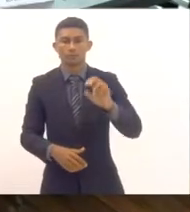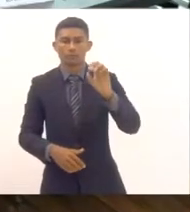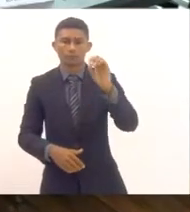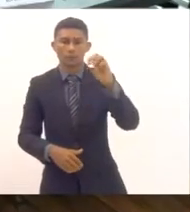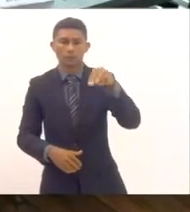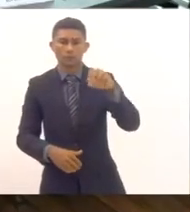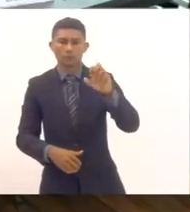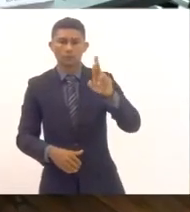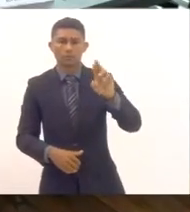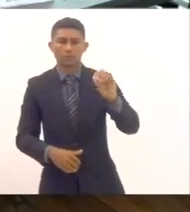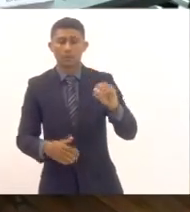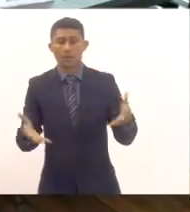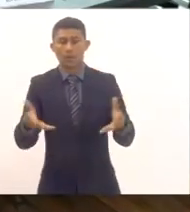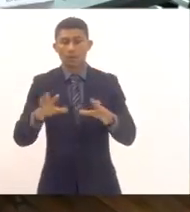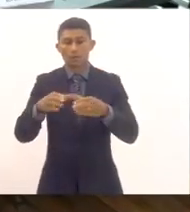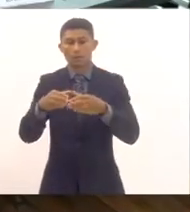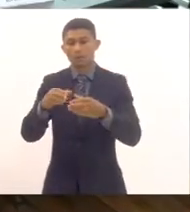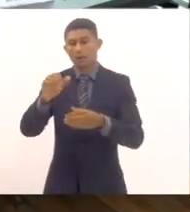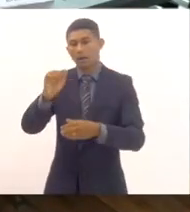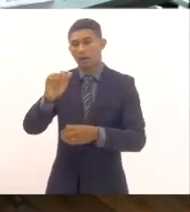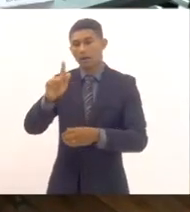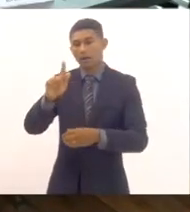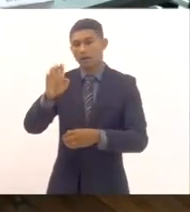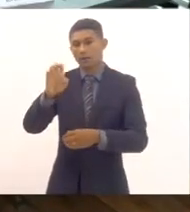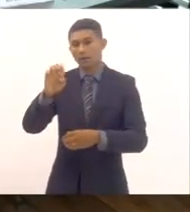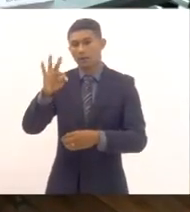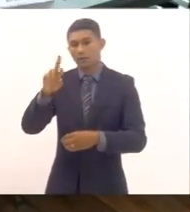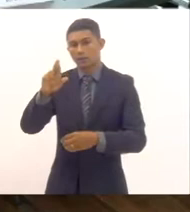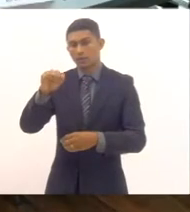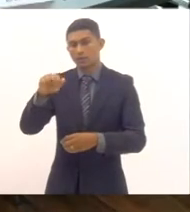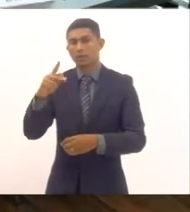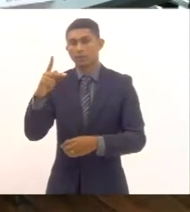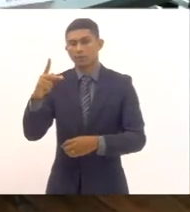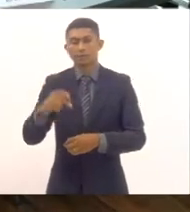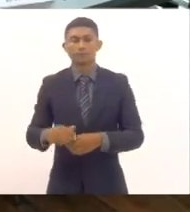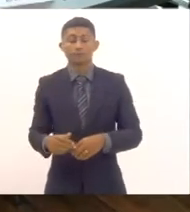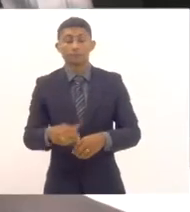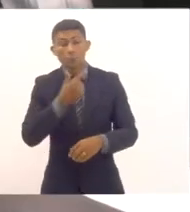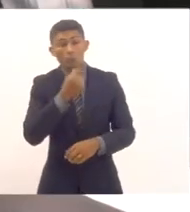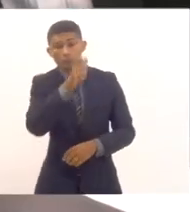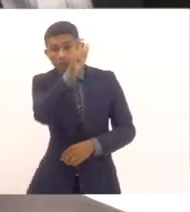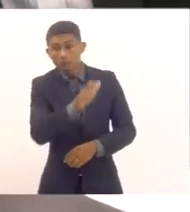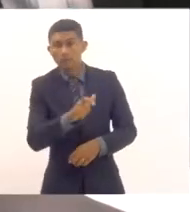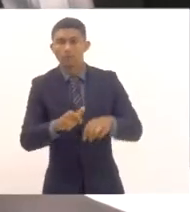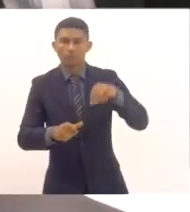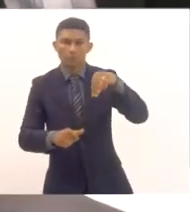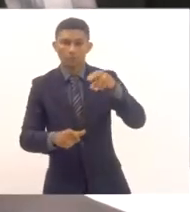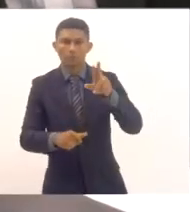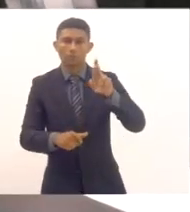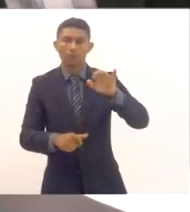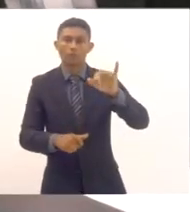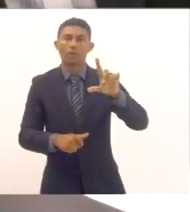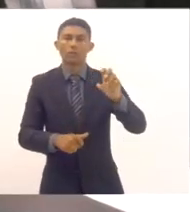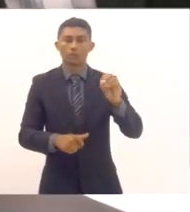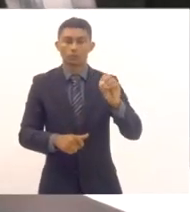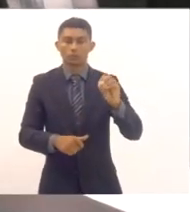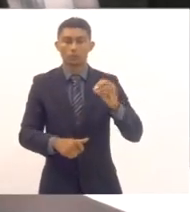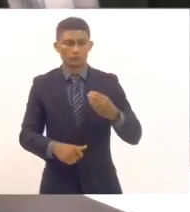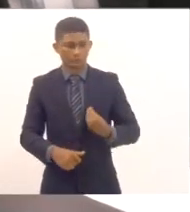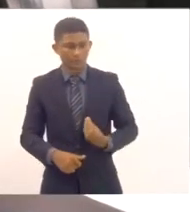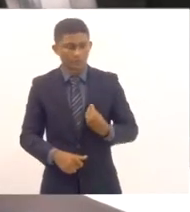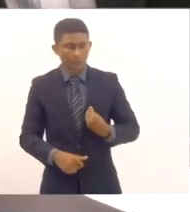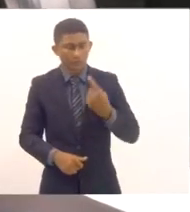da agetransp Murillo Leal E aí o teste